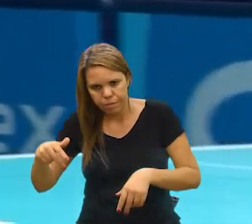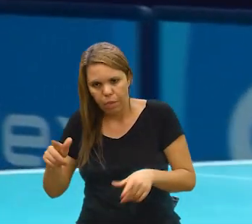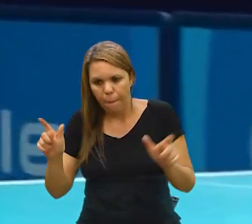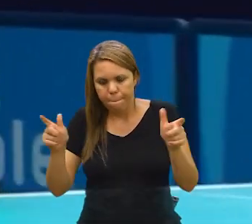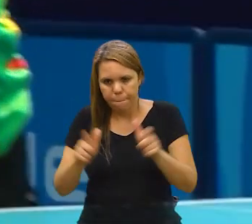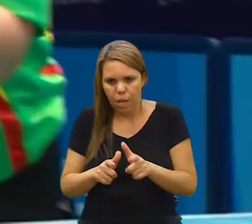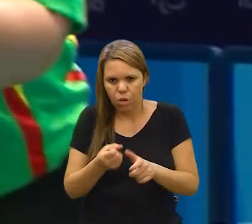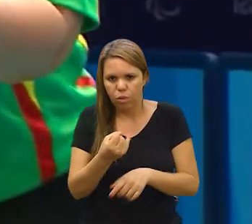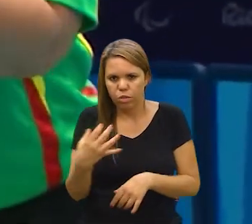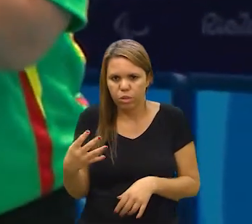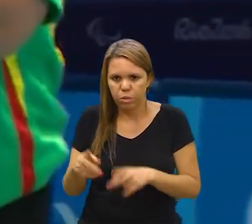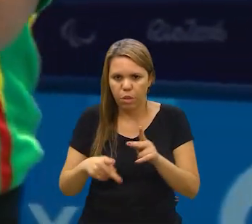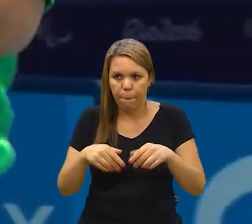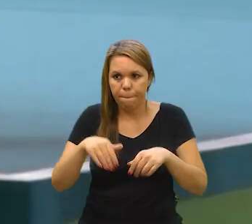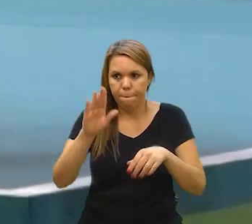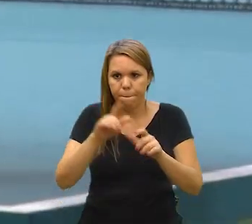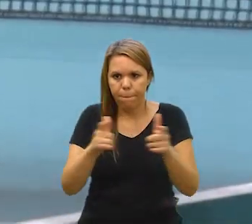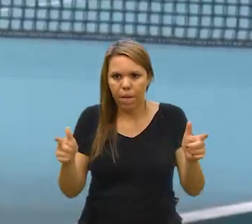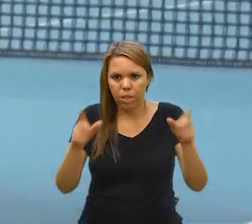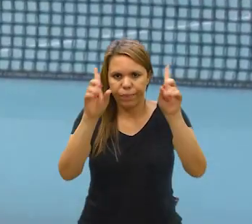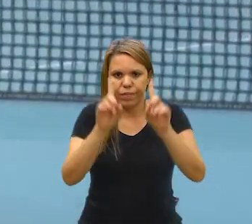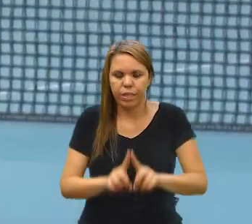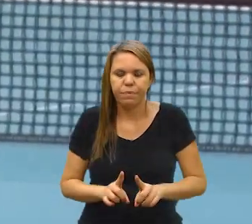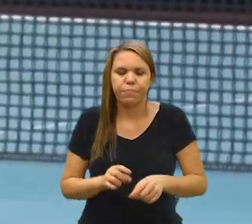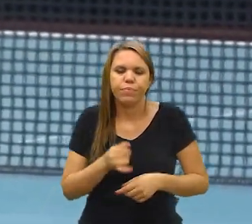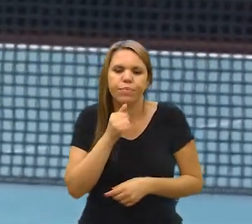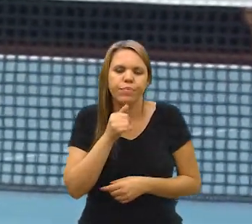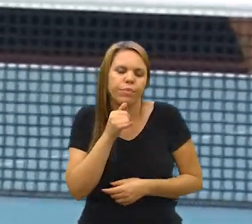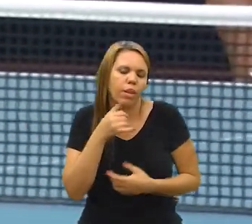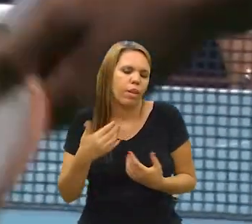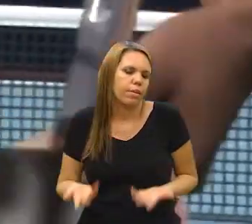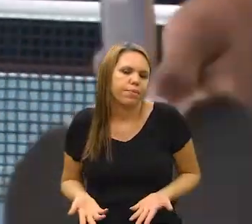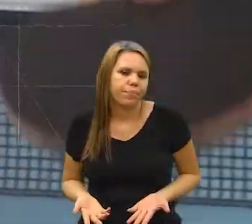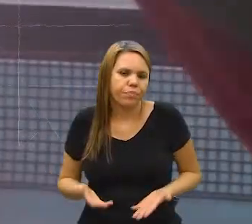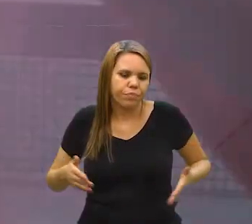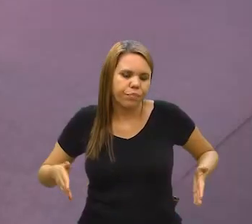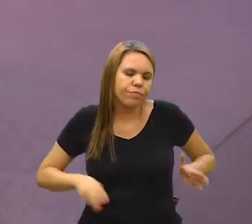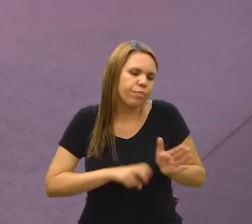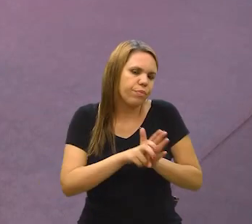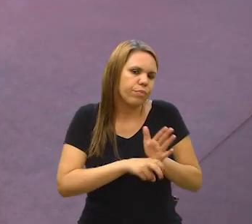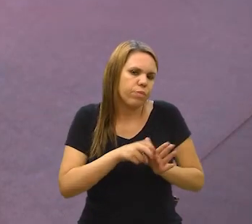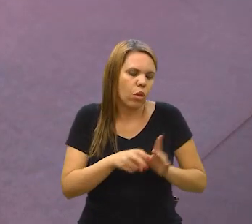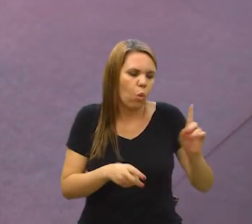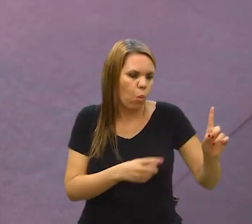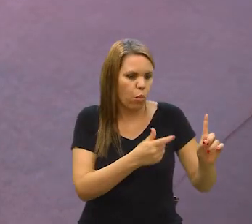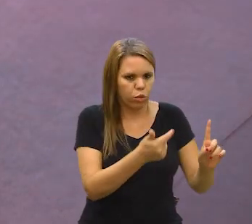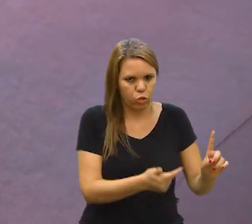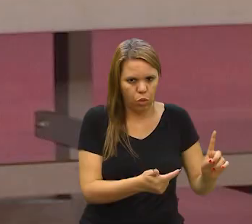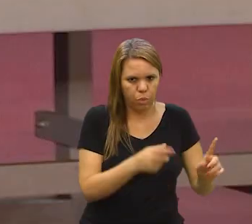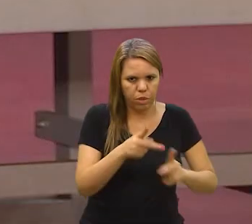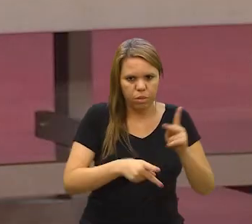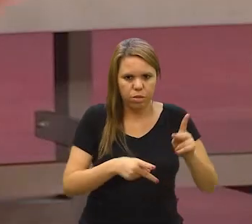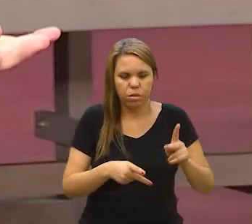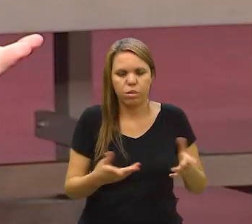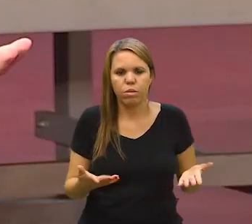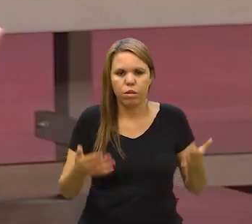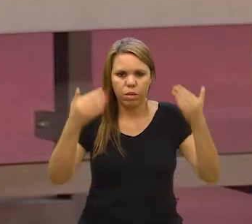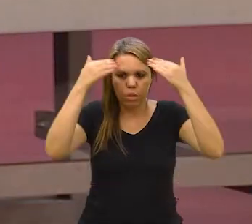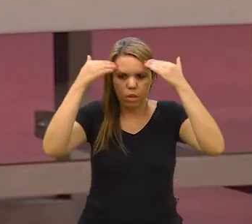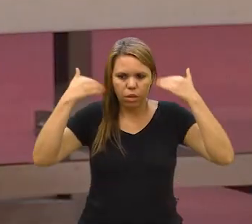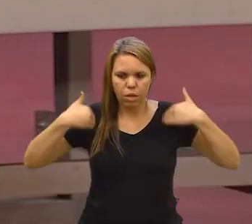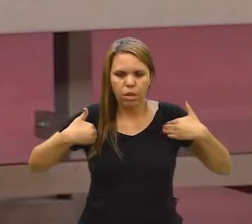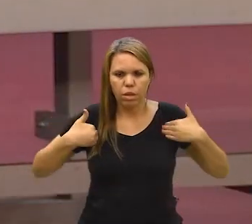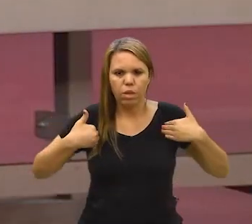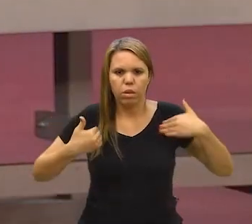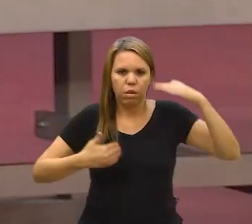a classe, maior a deficiência. Então, só para exemplificar, nos cadeirantes, a classe 1 e 2 são para tetraplégicos. Tem gente que tem aquela impressão de que